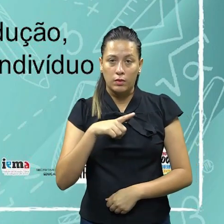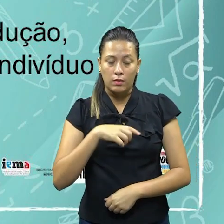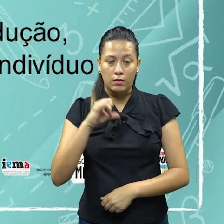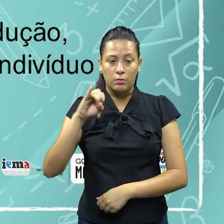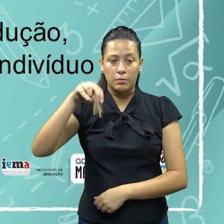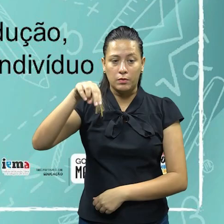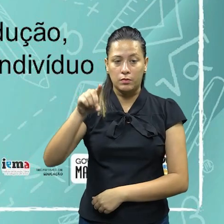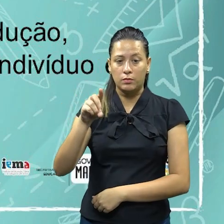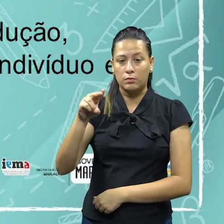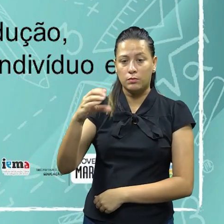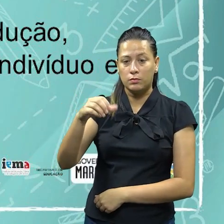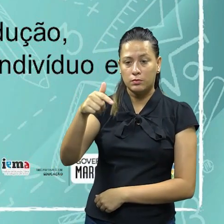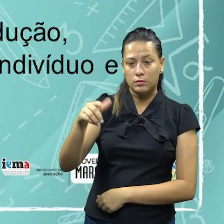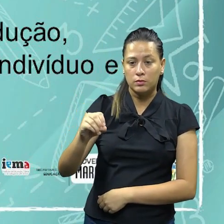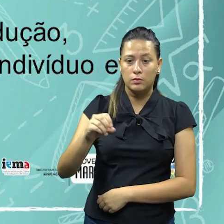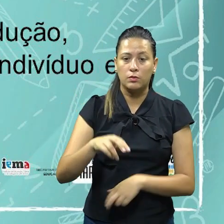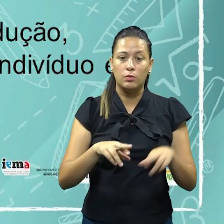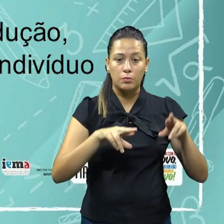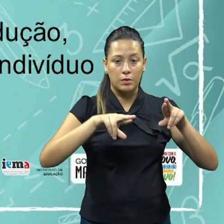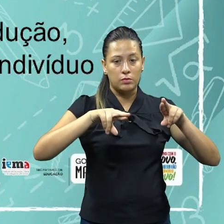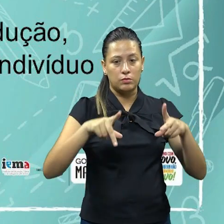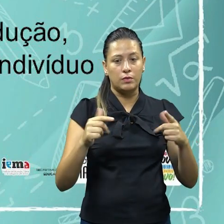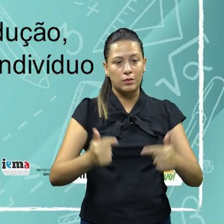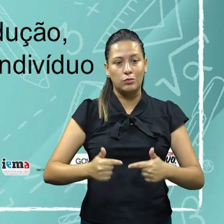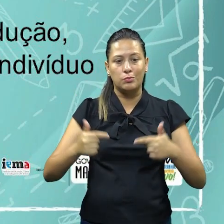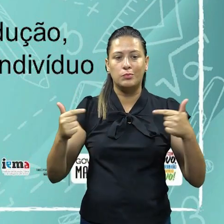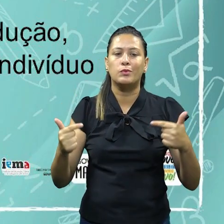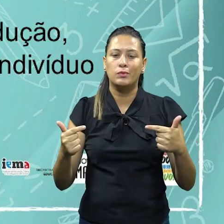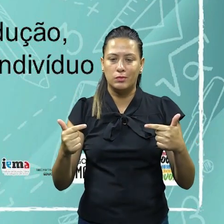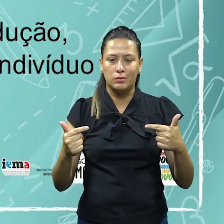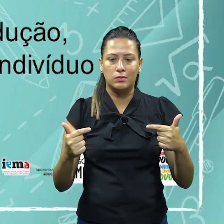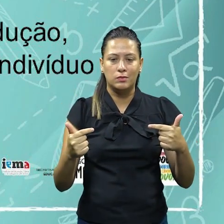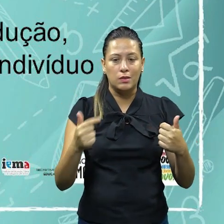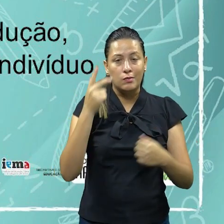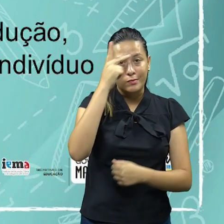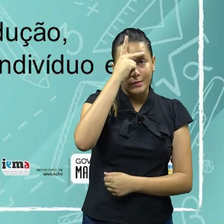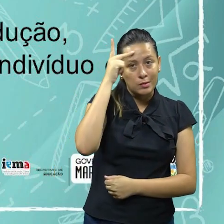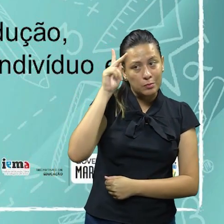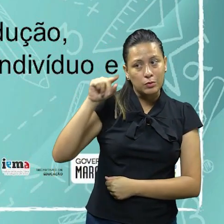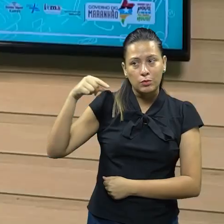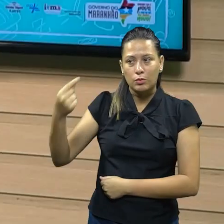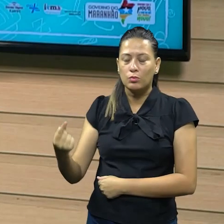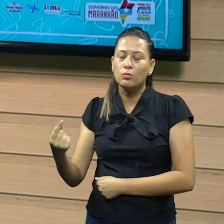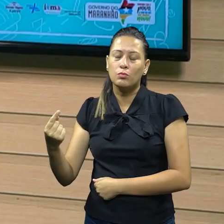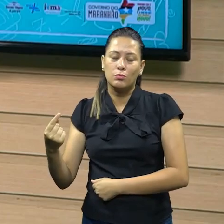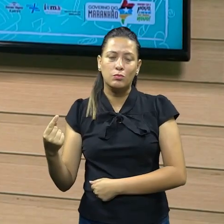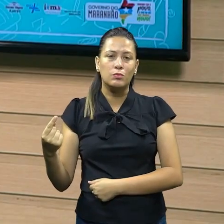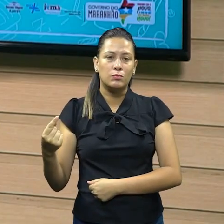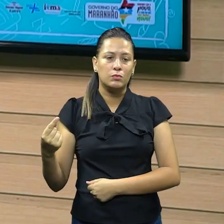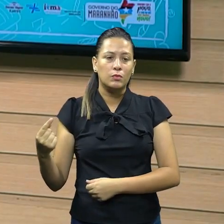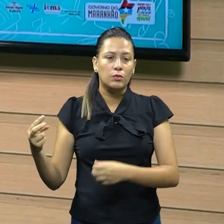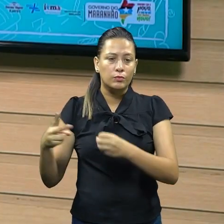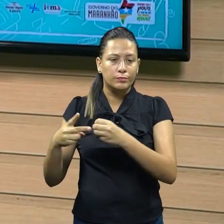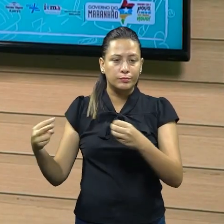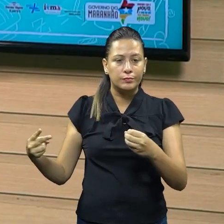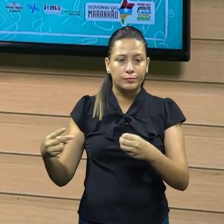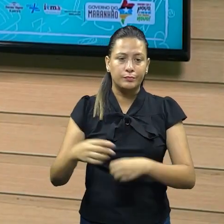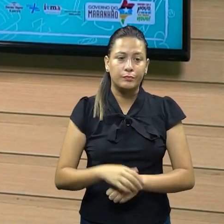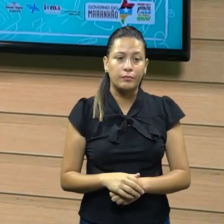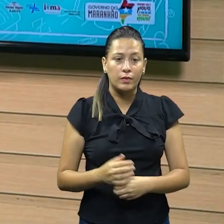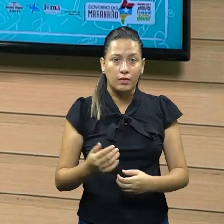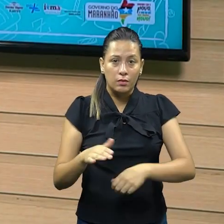o indivíduo e outros objetos. Este caso, essa situação aqui, vai provocar tanto